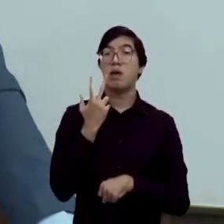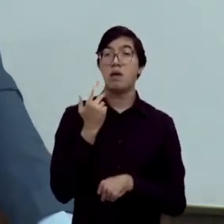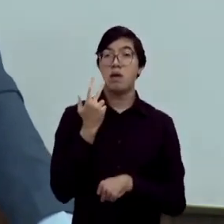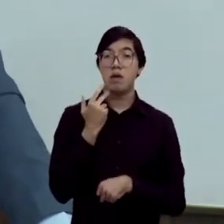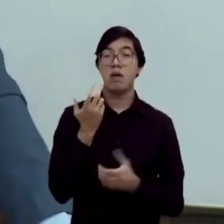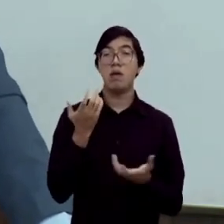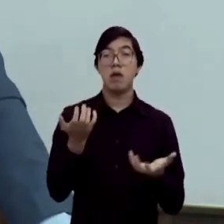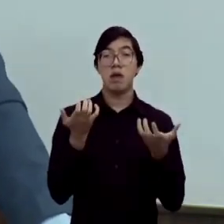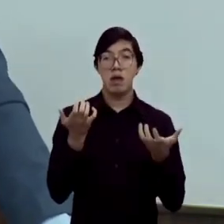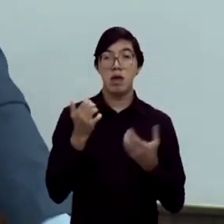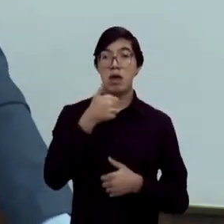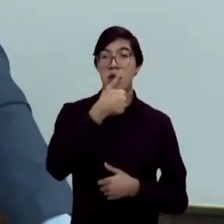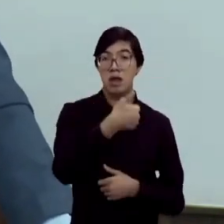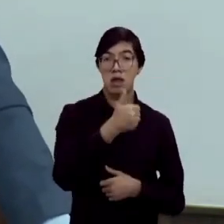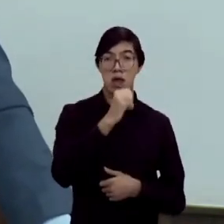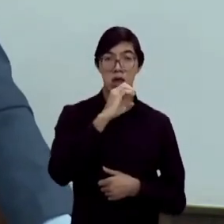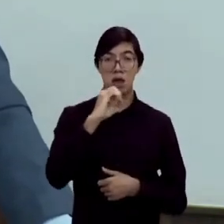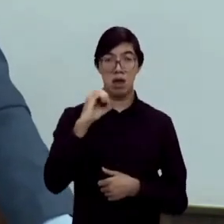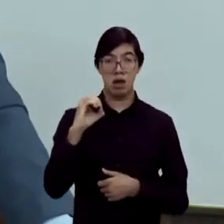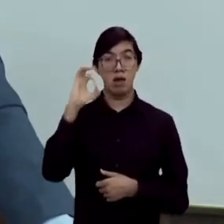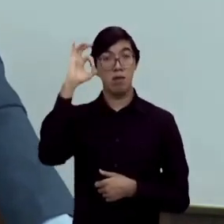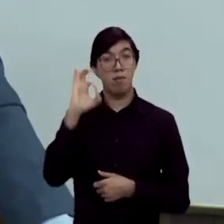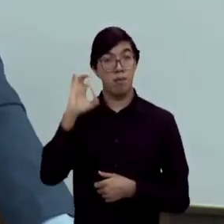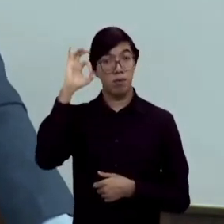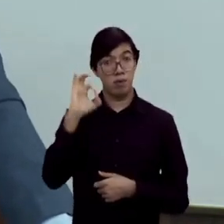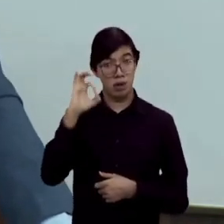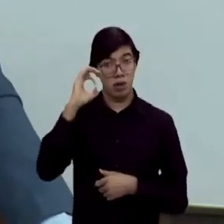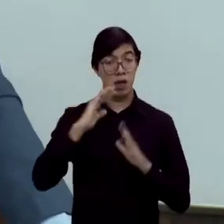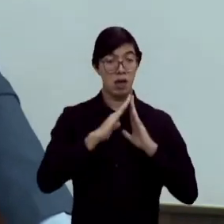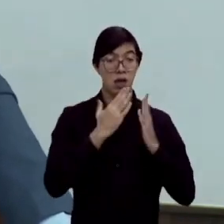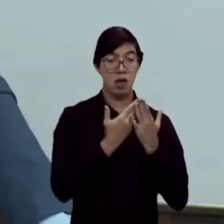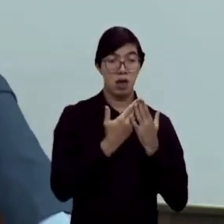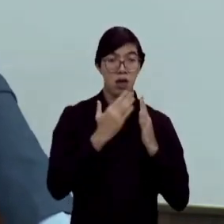100% das escolas do Estado sejam em tempo integral.